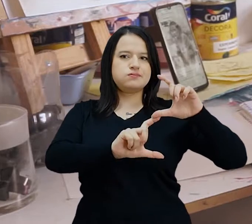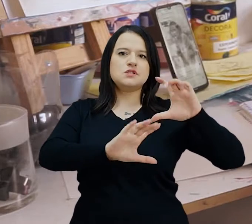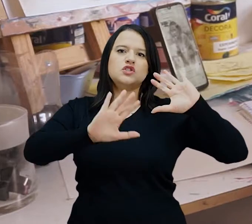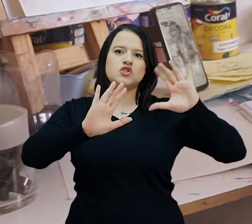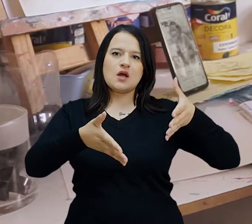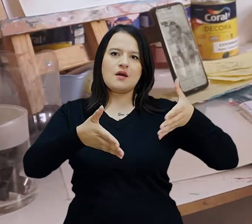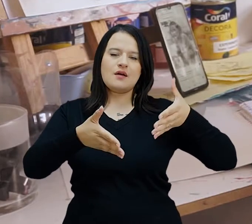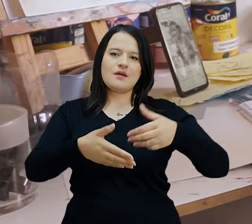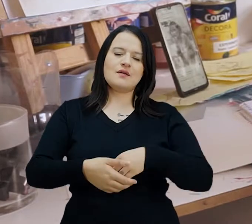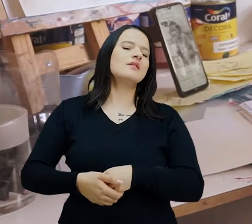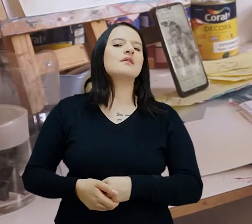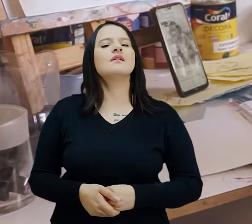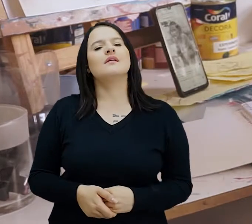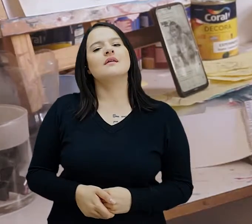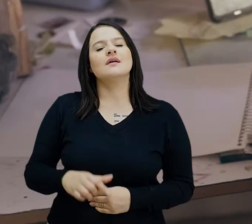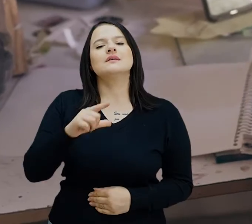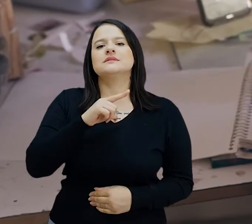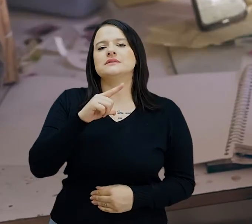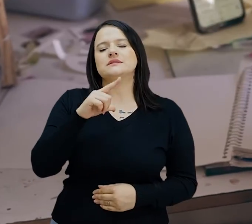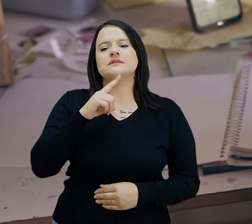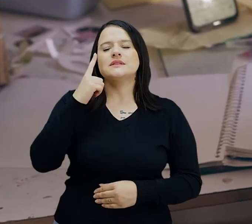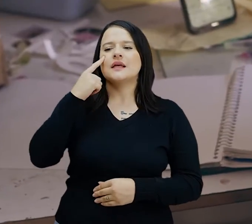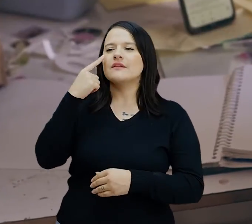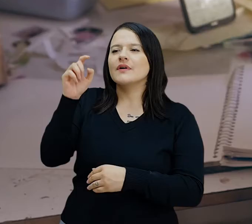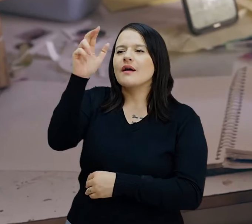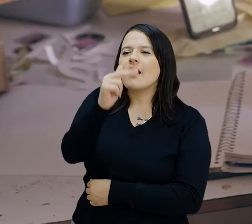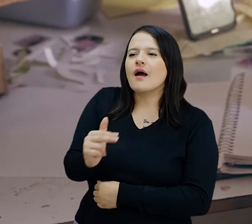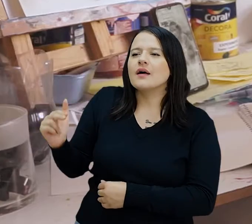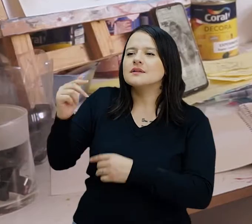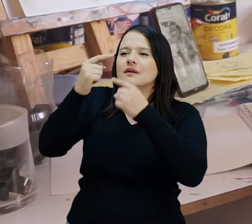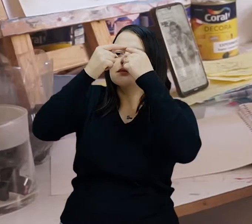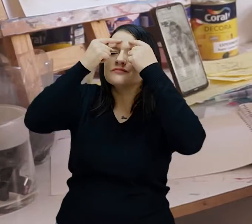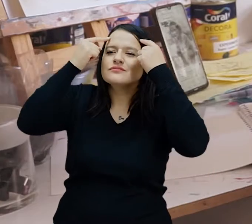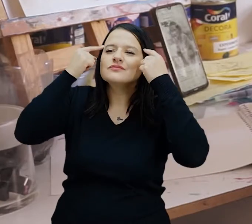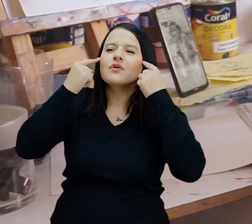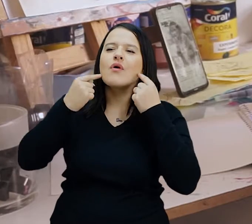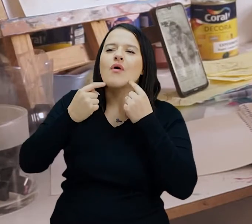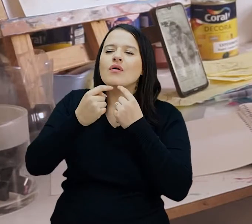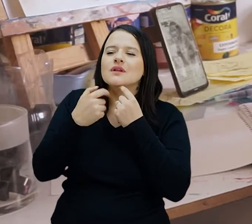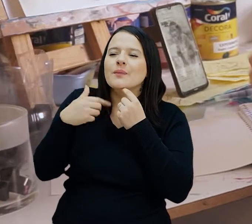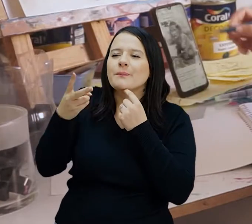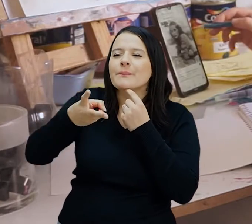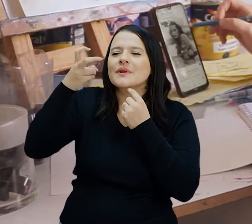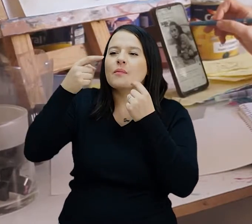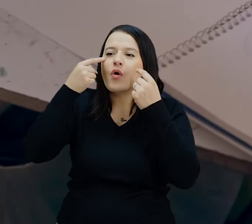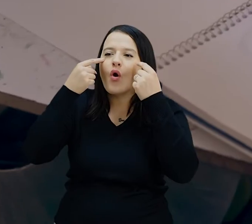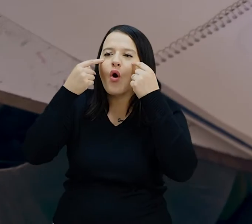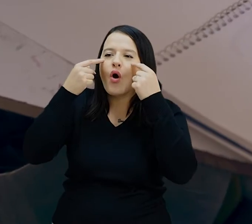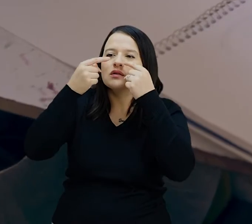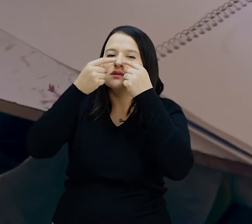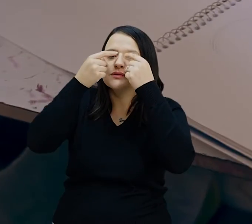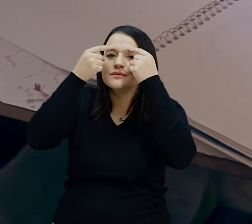esse pedaço da cabeça e um pedacinho. Aí eu vou já achando os pedaços as partes do rosto.